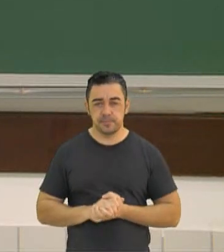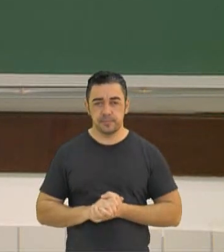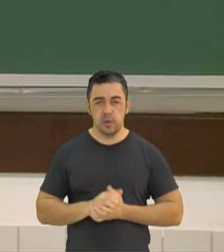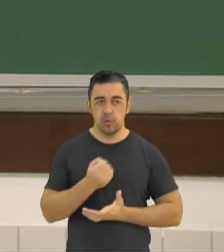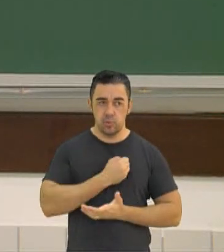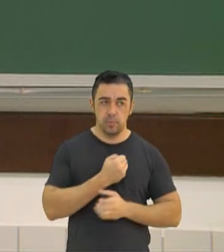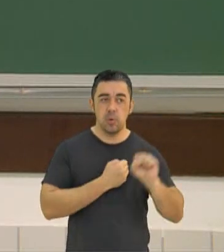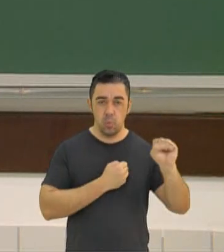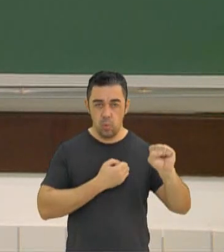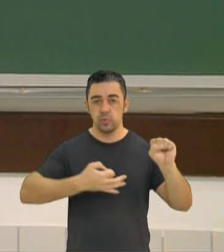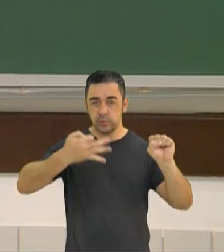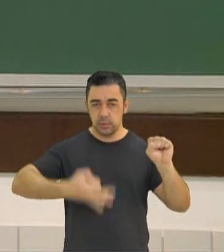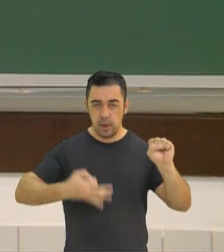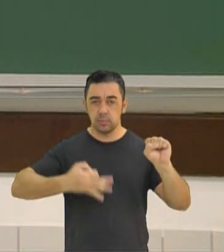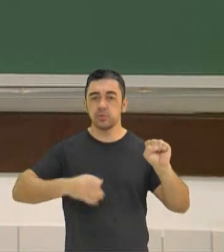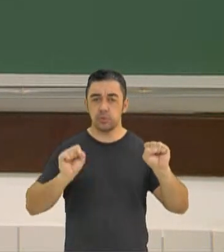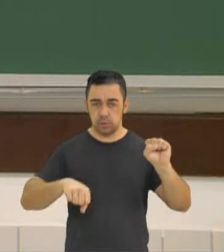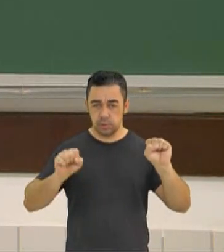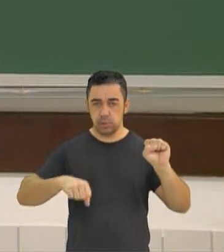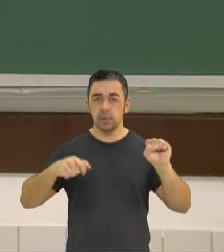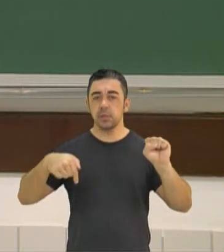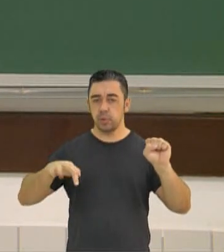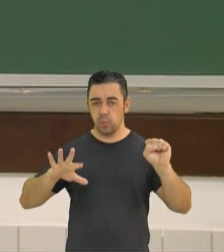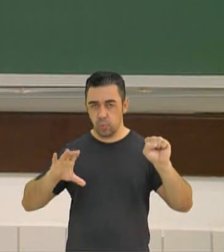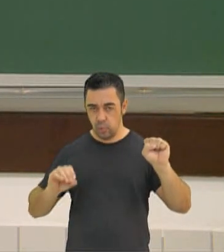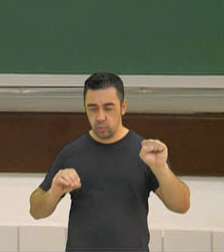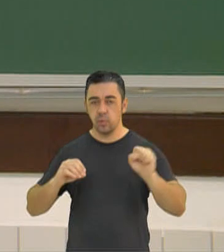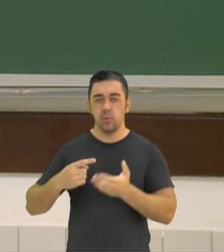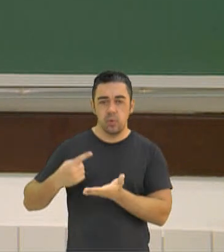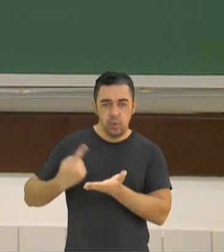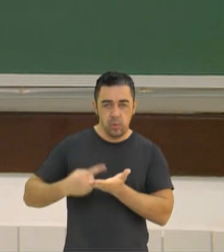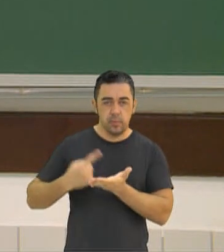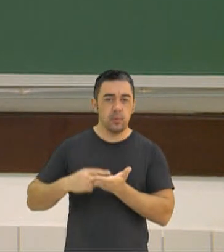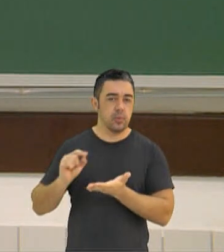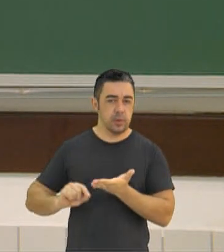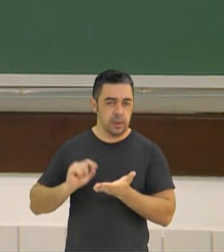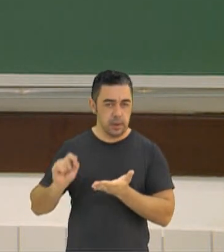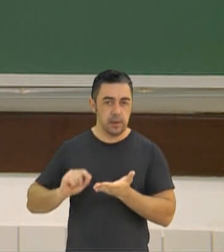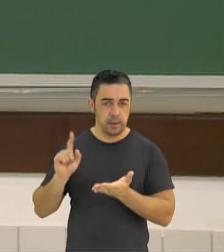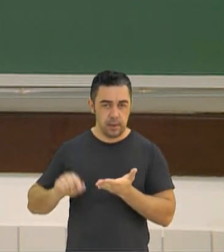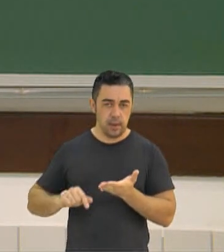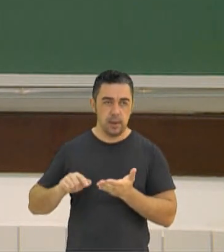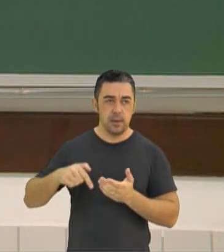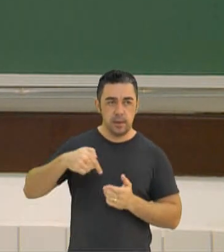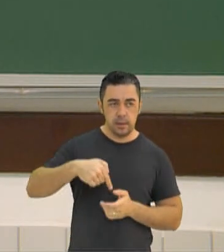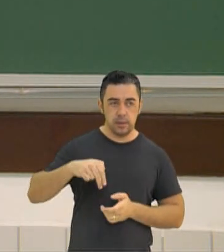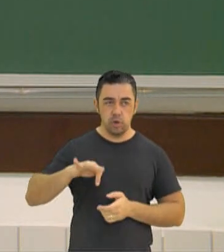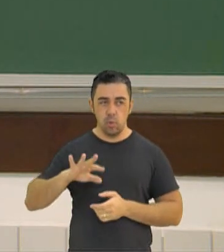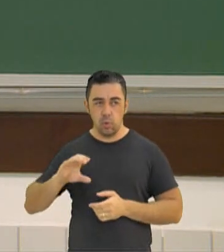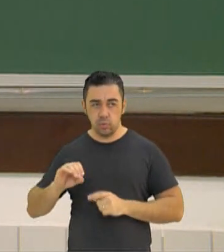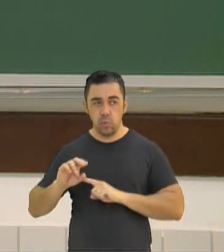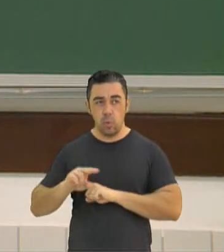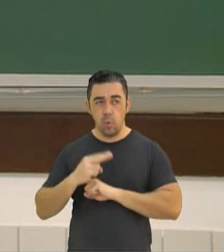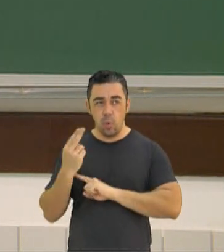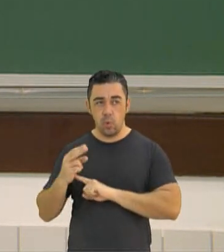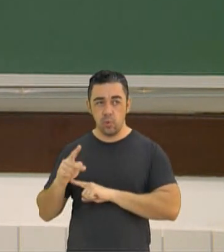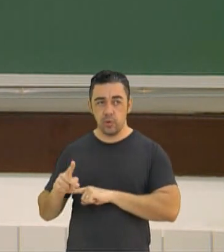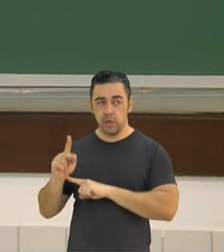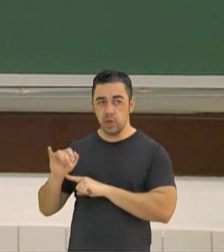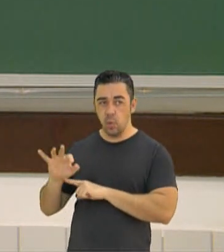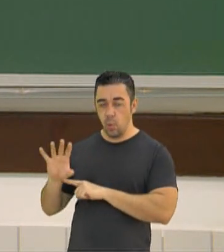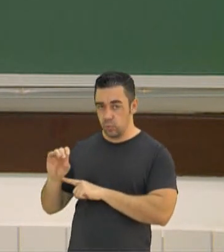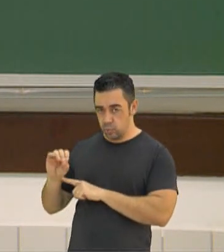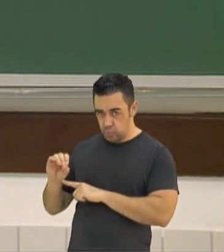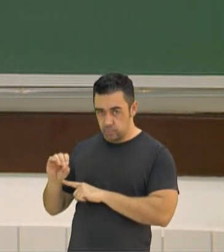número 8 correta, sim, protocolo de Kyoto, estabeleci que tanto faz o QU como o K, pode aparecer das duas maneiras, sim,